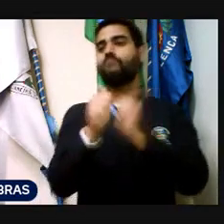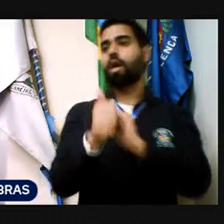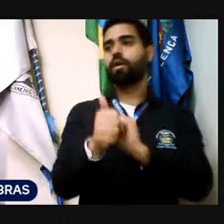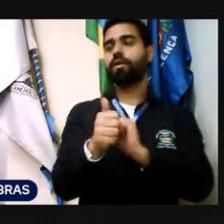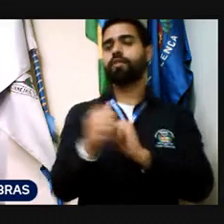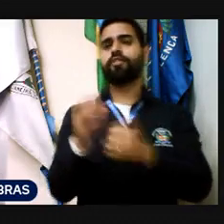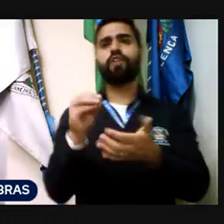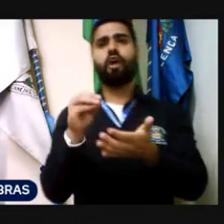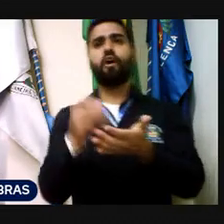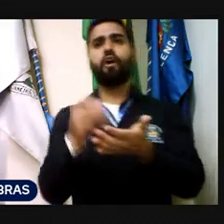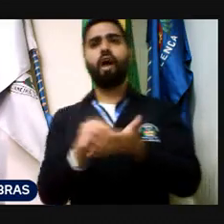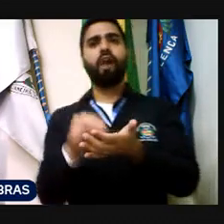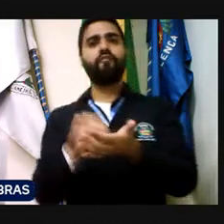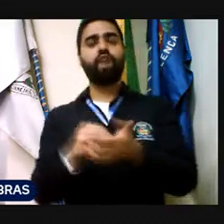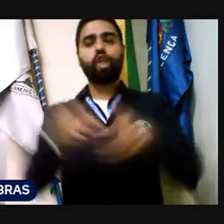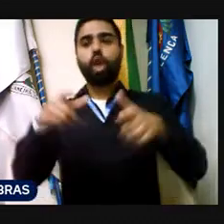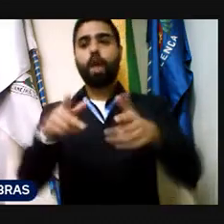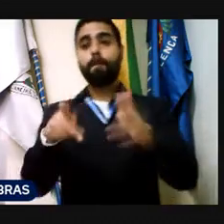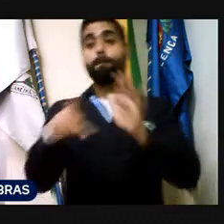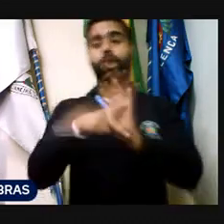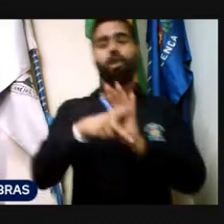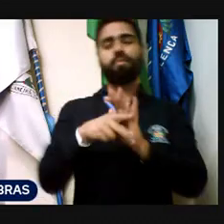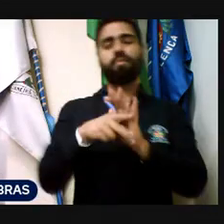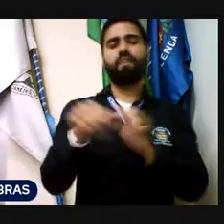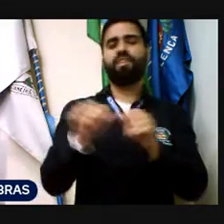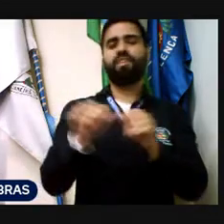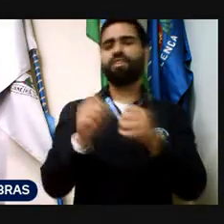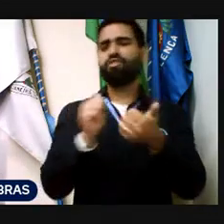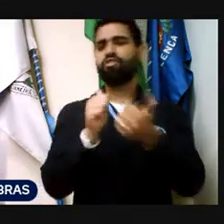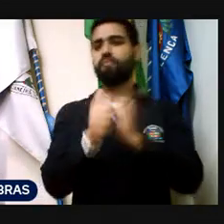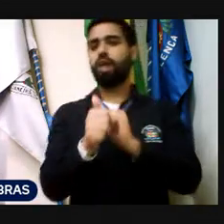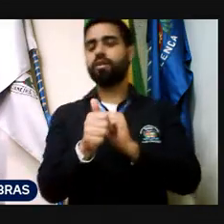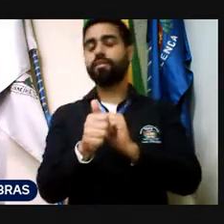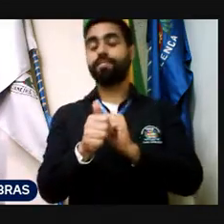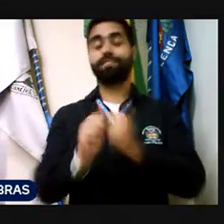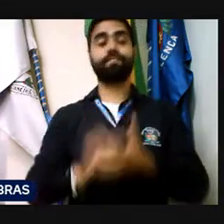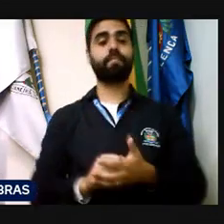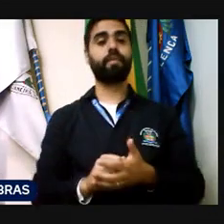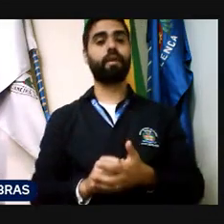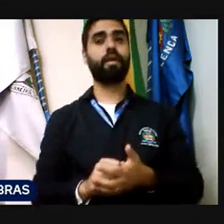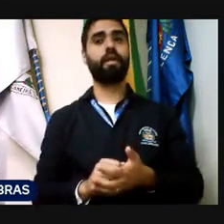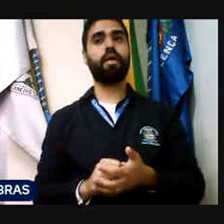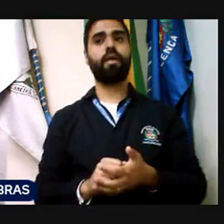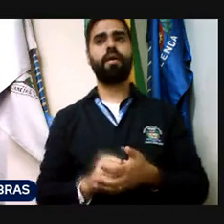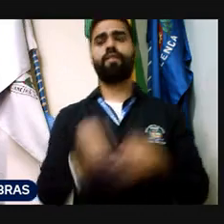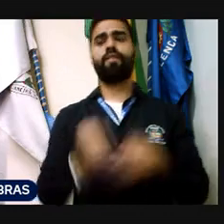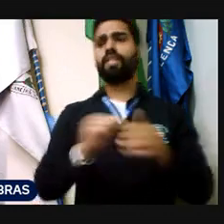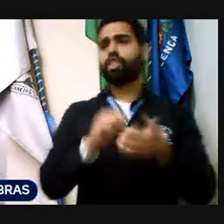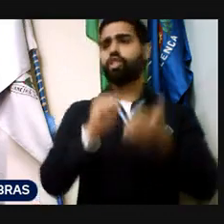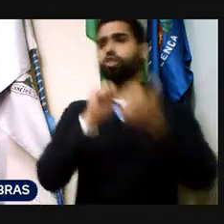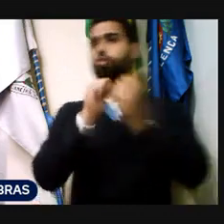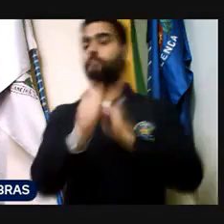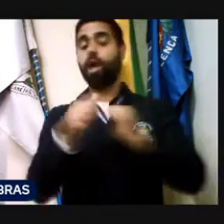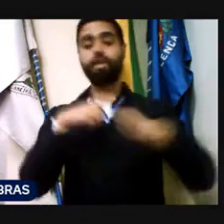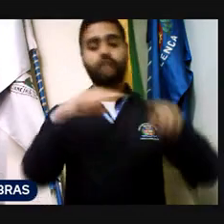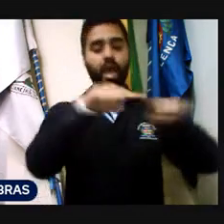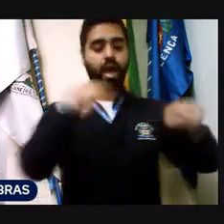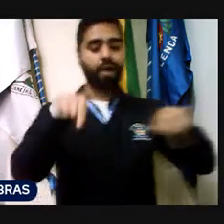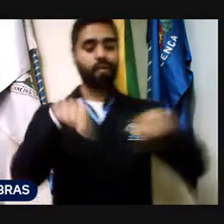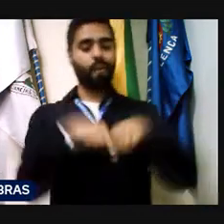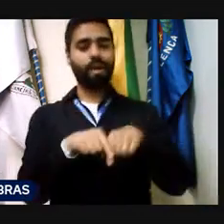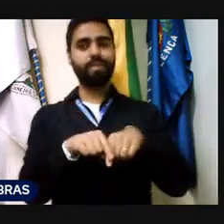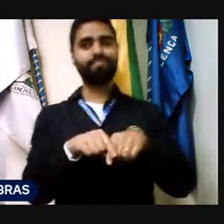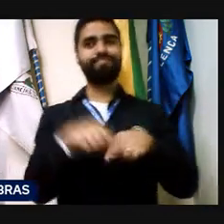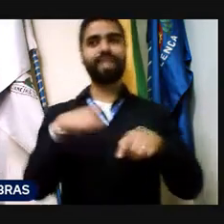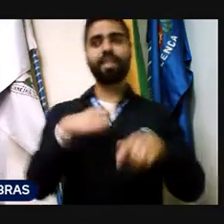de alternativas de esporte e lazer para as crianças, bem como para as suas famílias. A visão de esporte de lazer que permeia a quadra poliesportiva